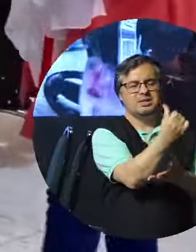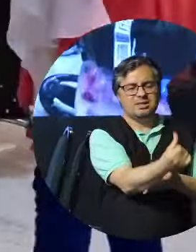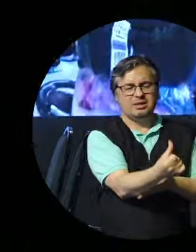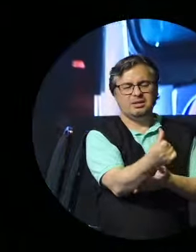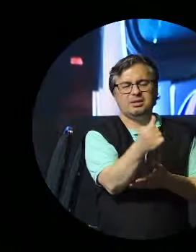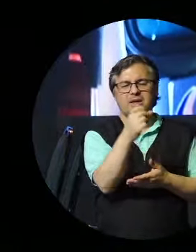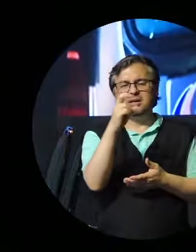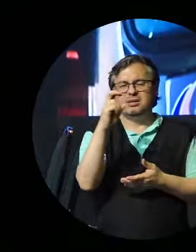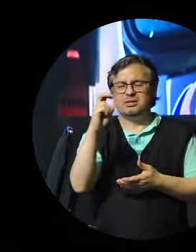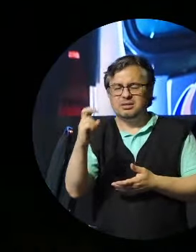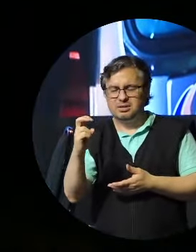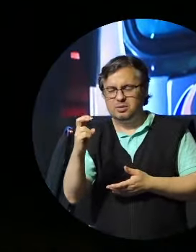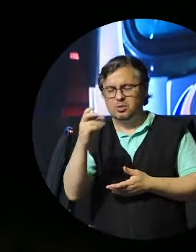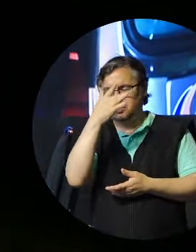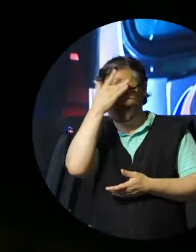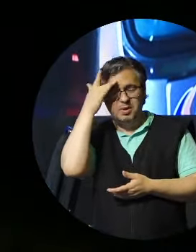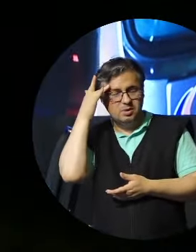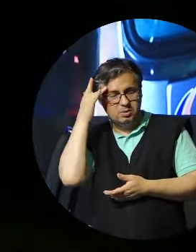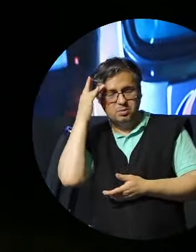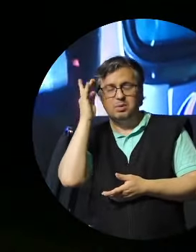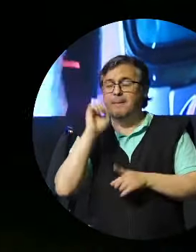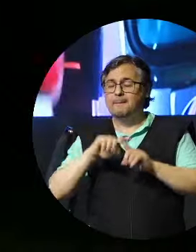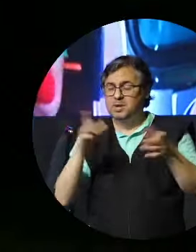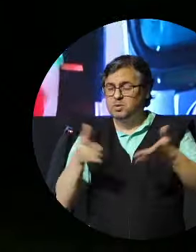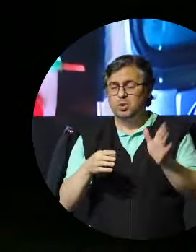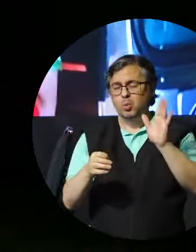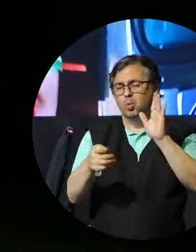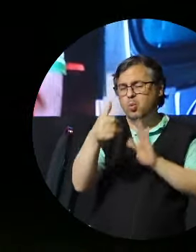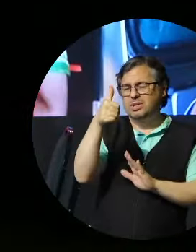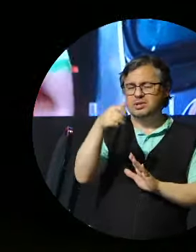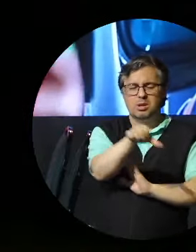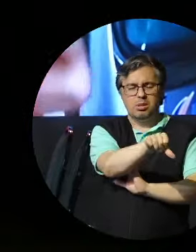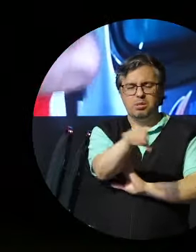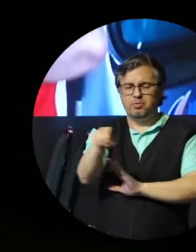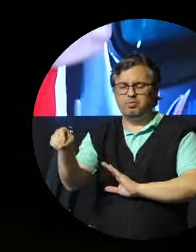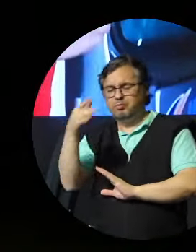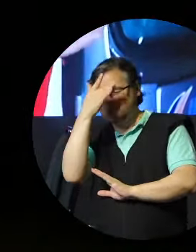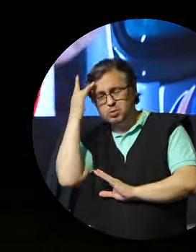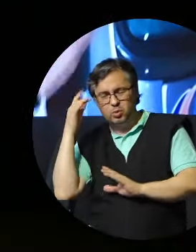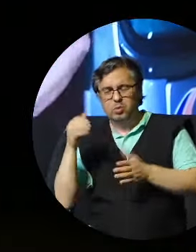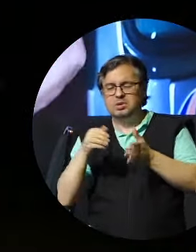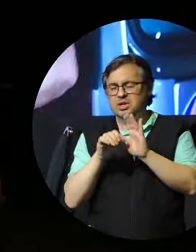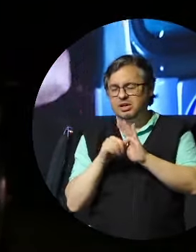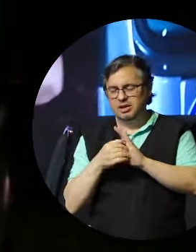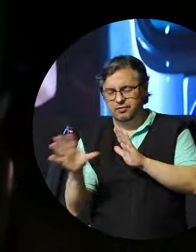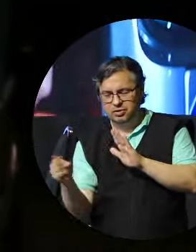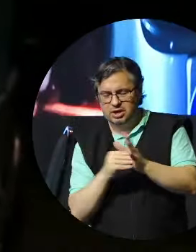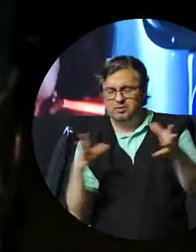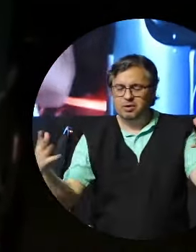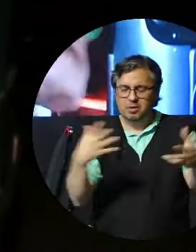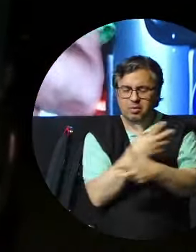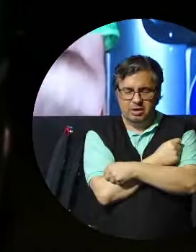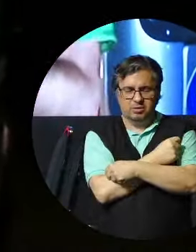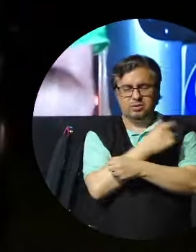quase 900 refugiados. Que dia?